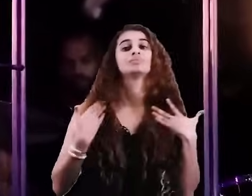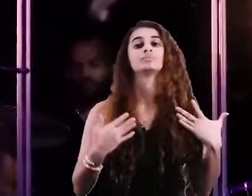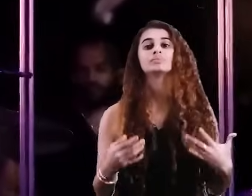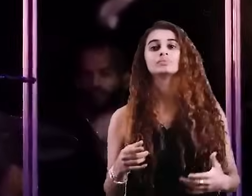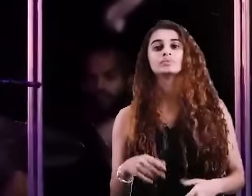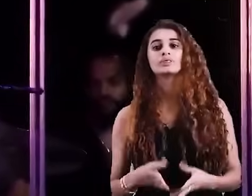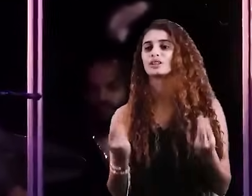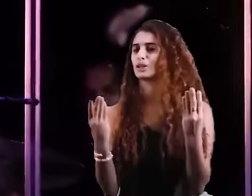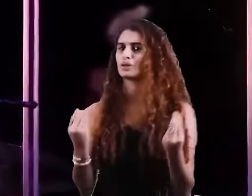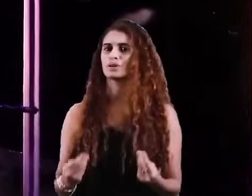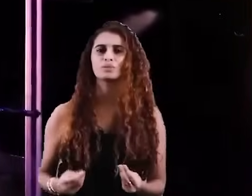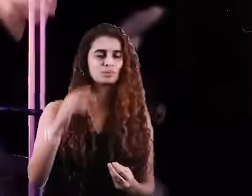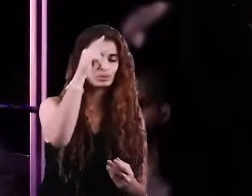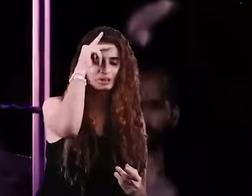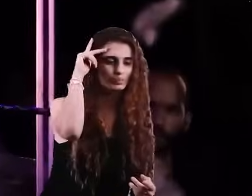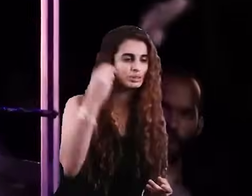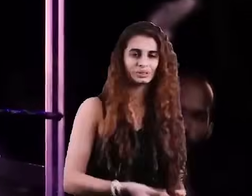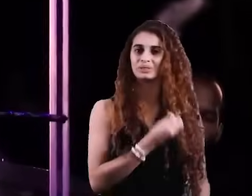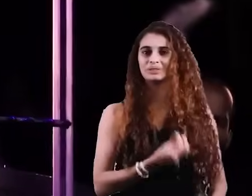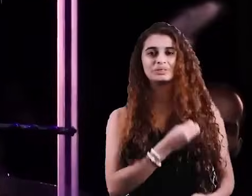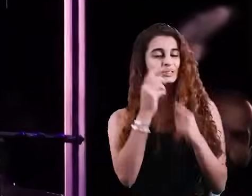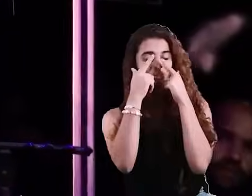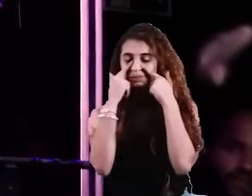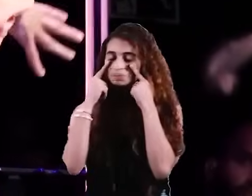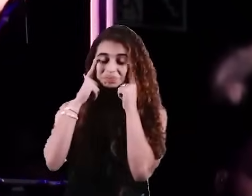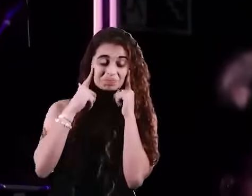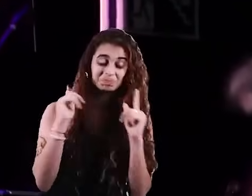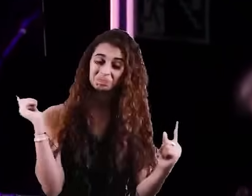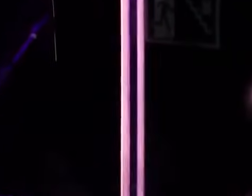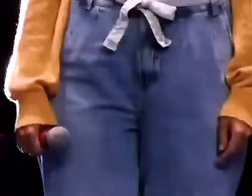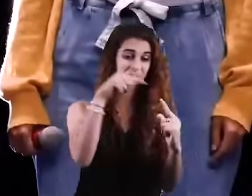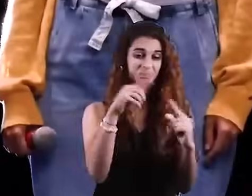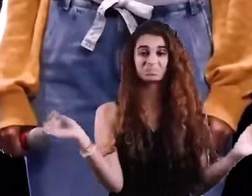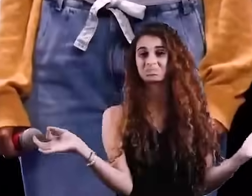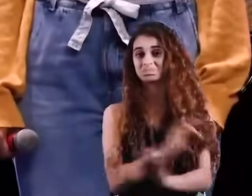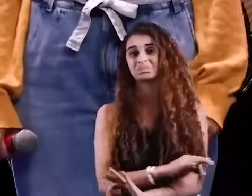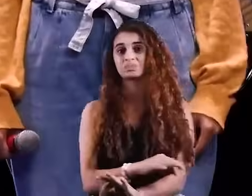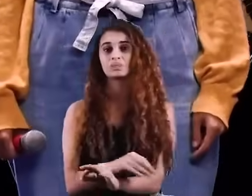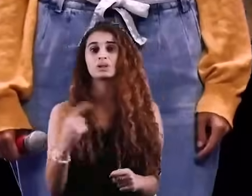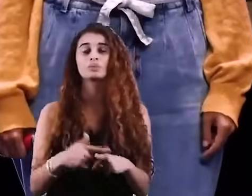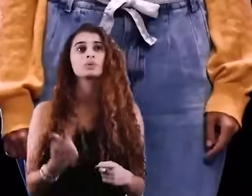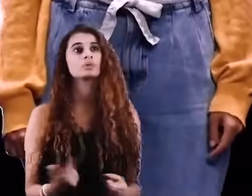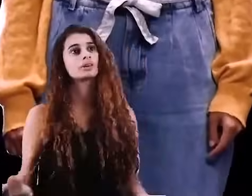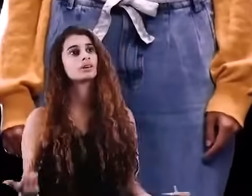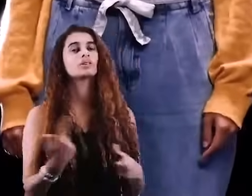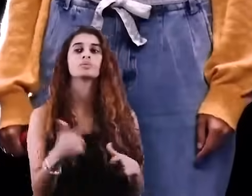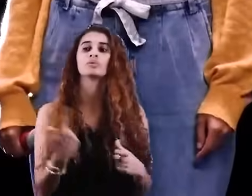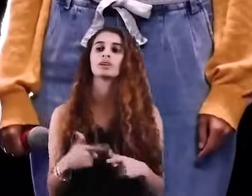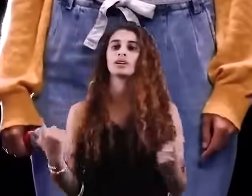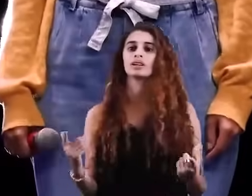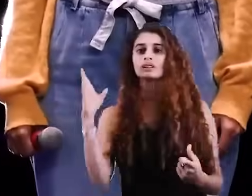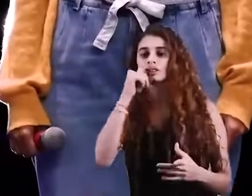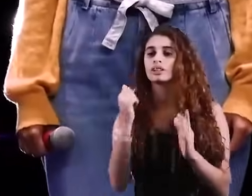aí vivendo uma vida triste, sem propósito, angustiada. Por quê? Porque elas estão achando que a vida tá